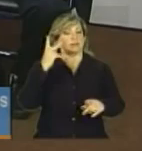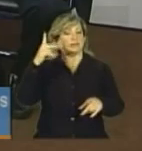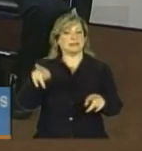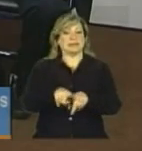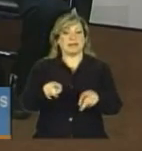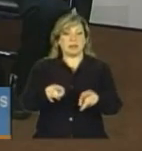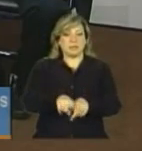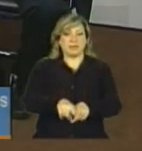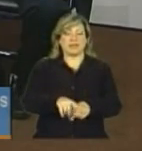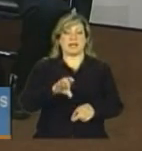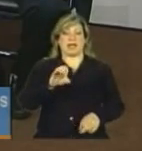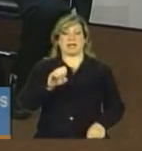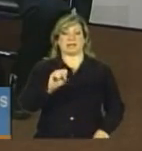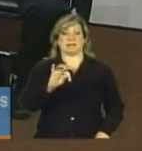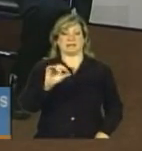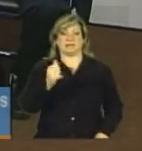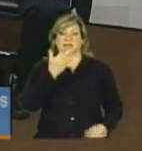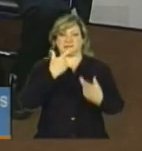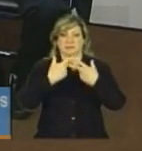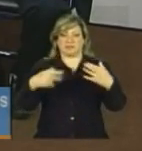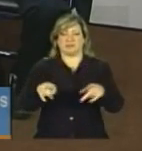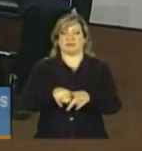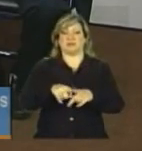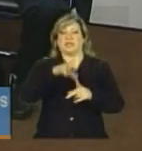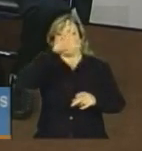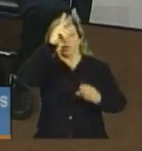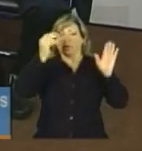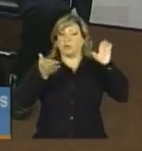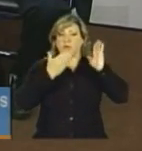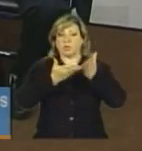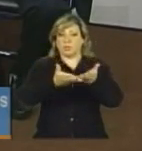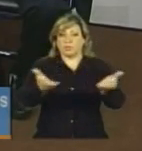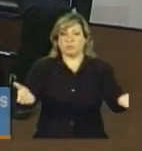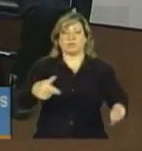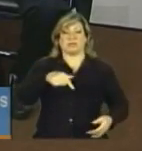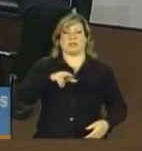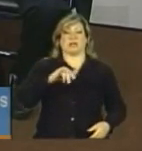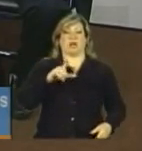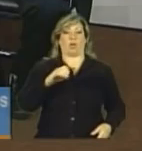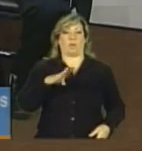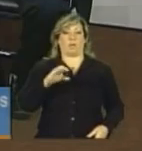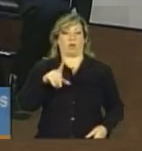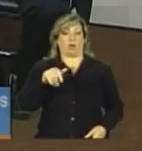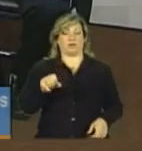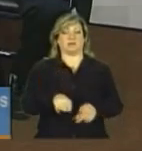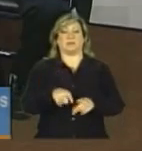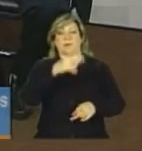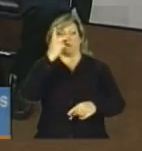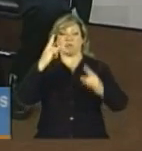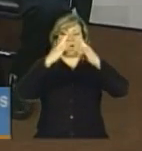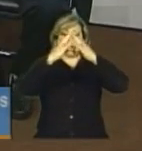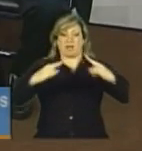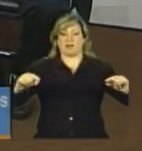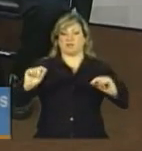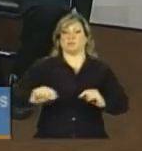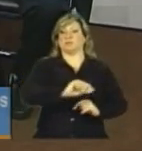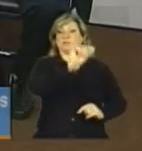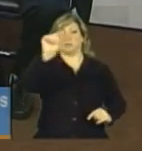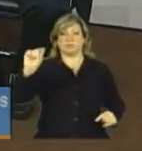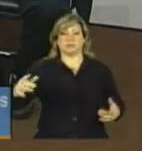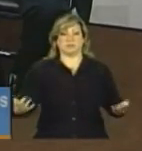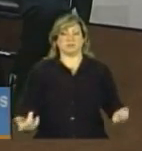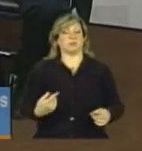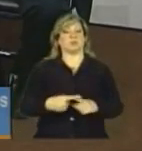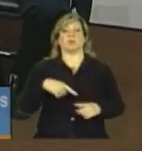para comunidades indígenas, quilombolas, acampados, né, atingidos por barragem, um conjunto de famílias que não têm acesso à